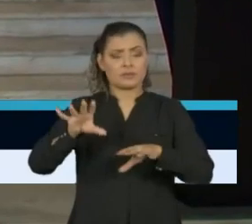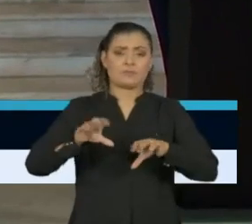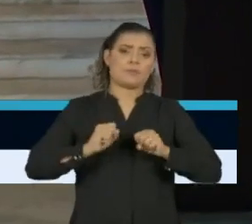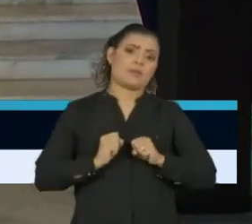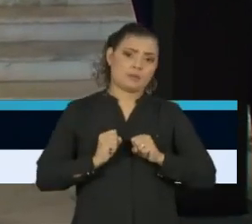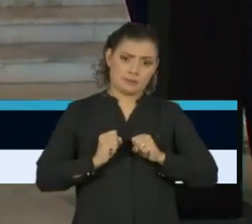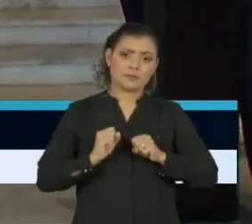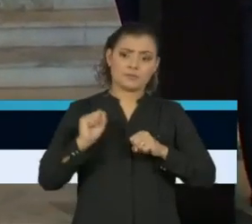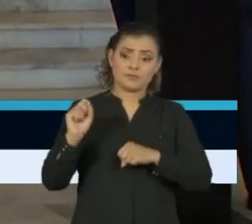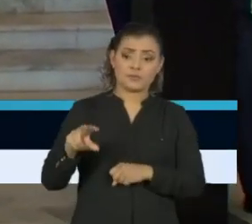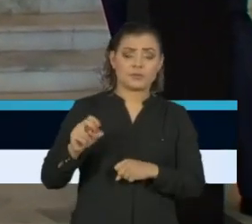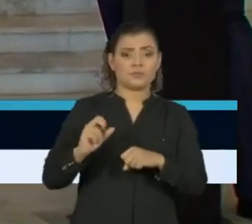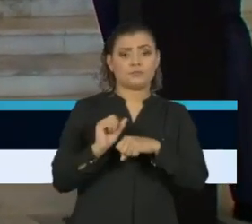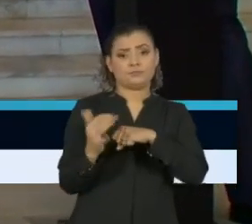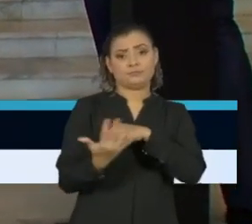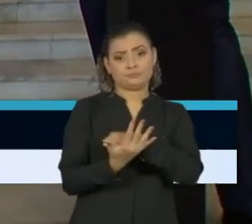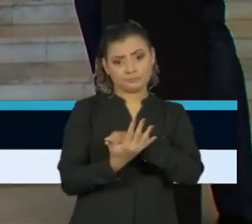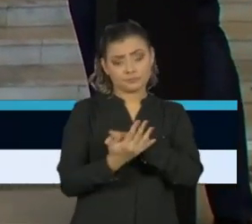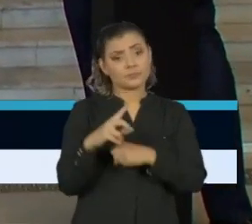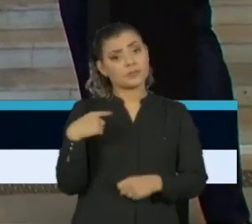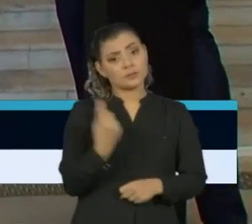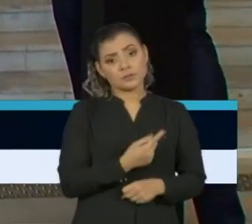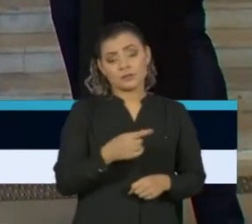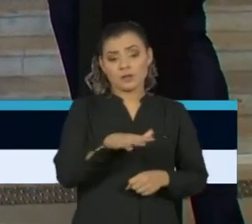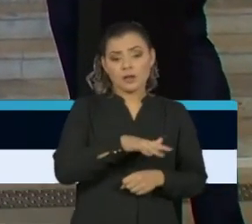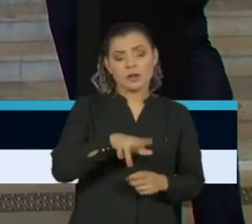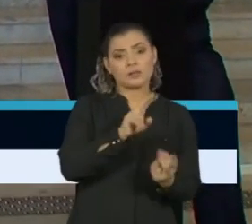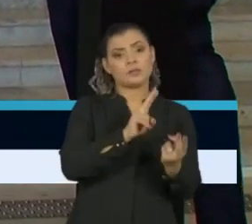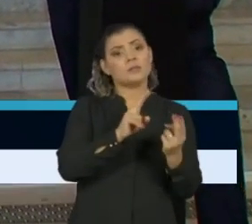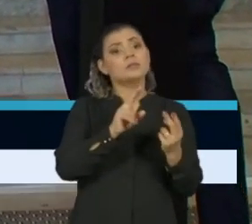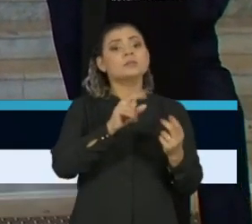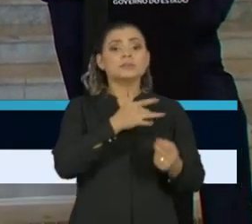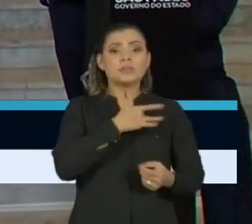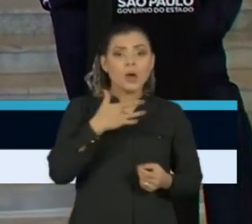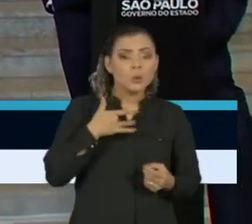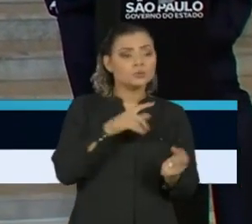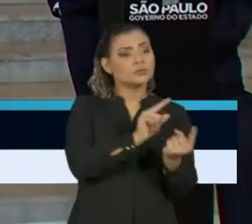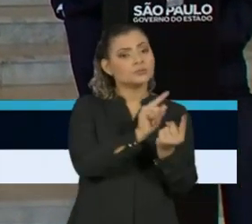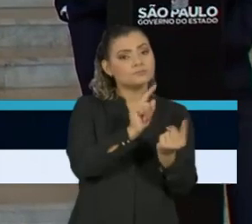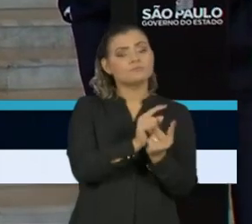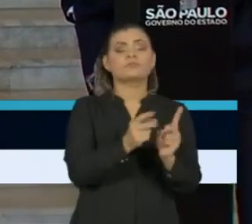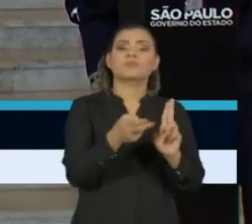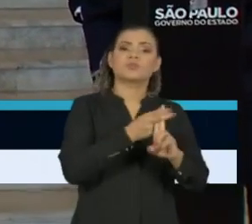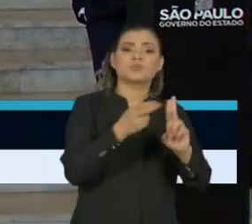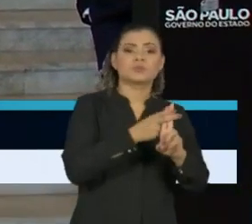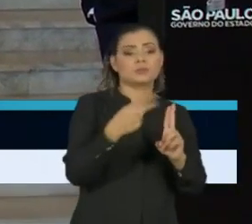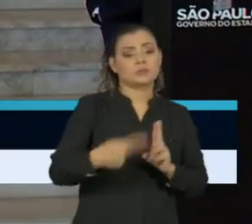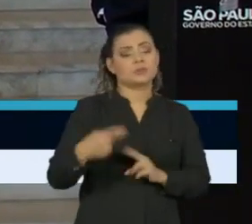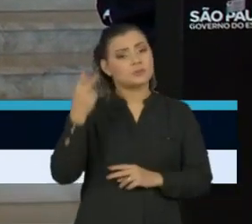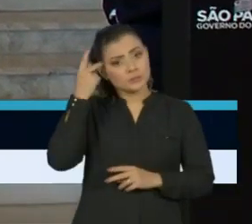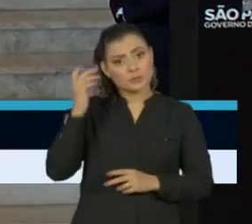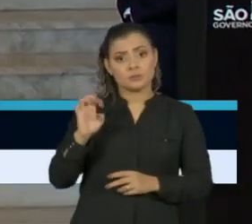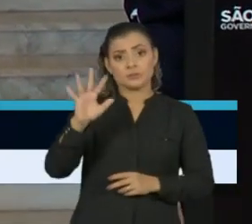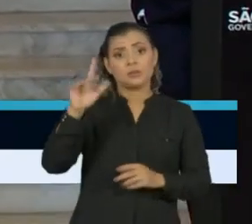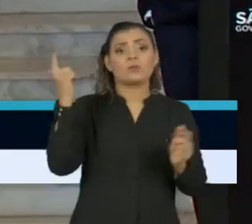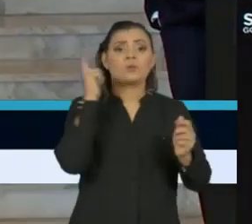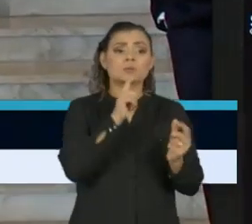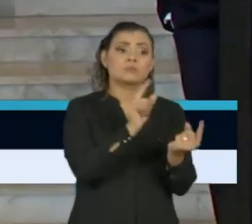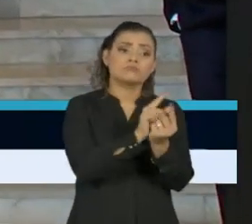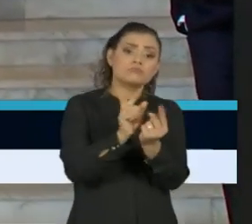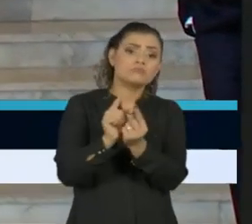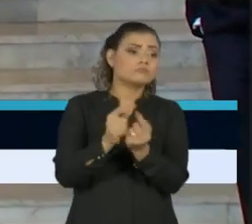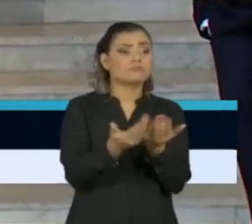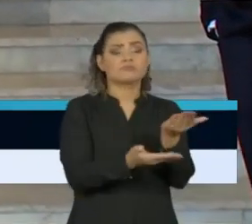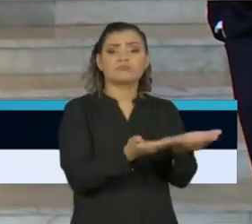enfrentamento do vírus numa situação que todo o sistema de saúde do Estado de São Paulo possa atender os pacientes que